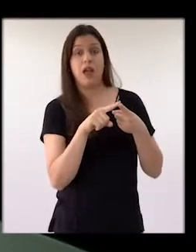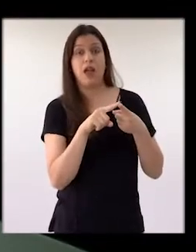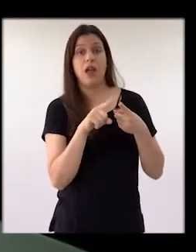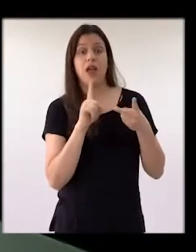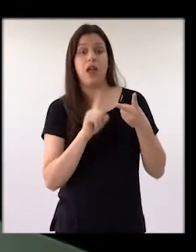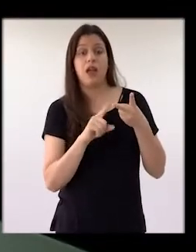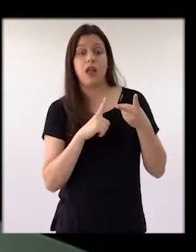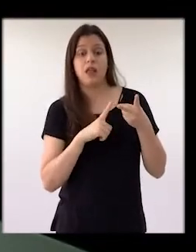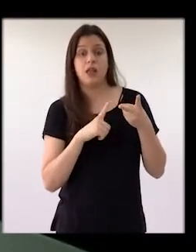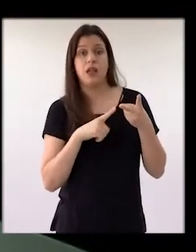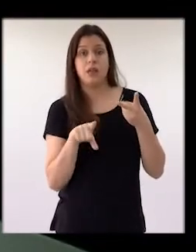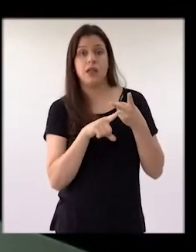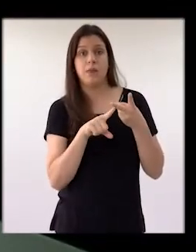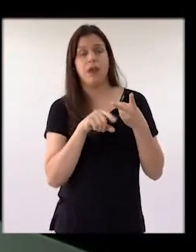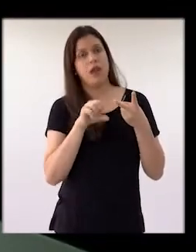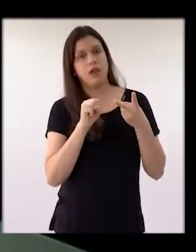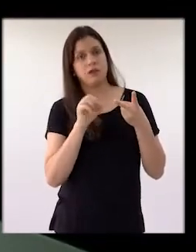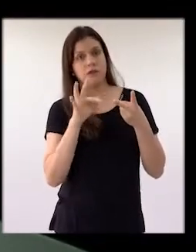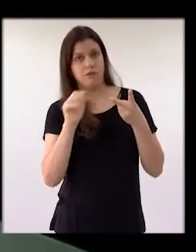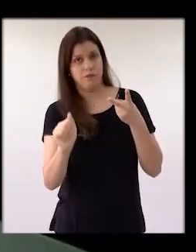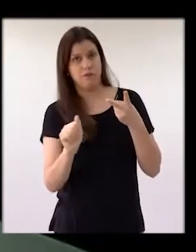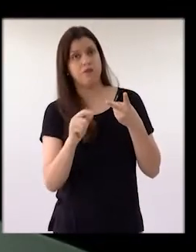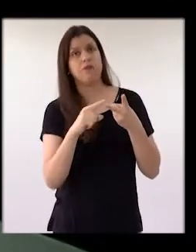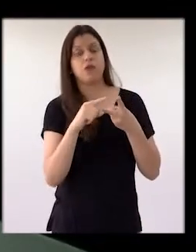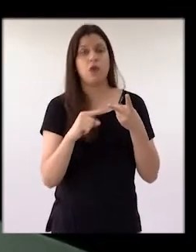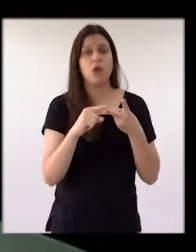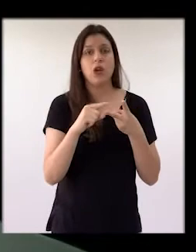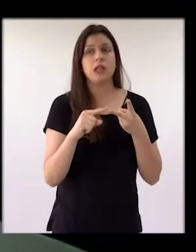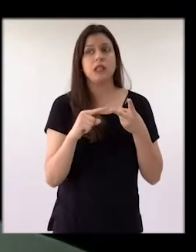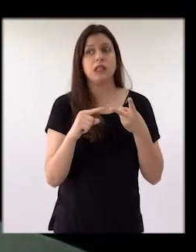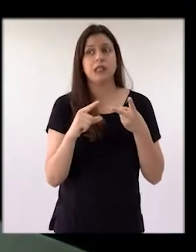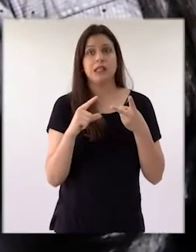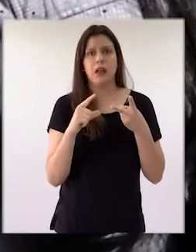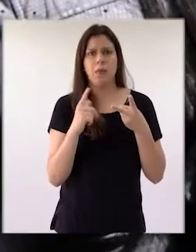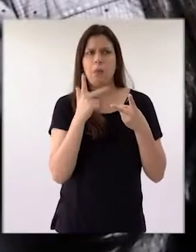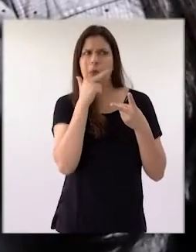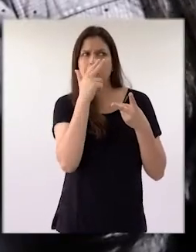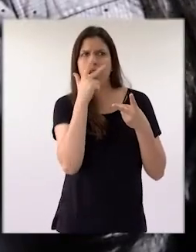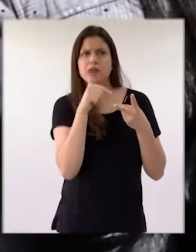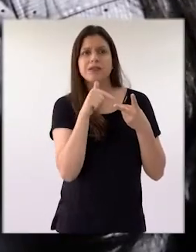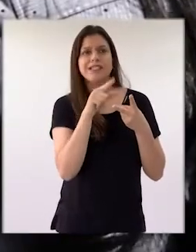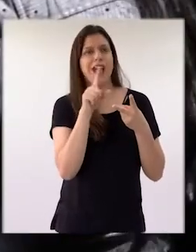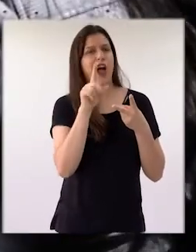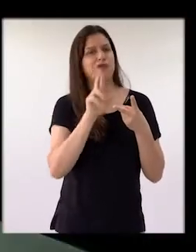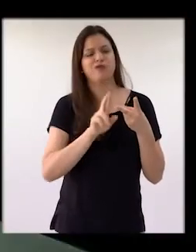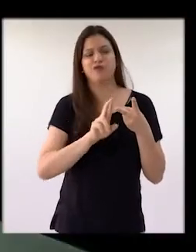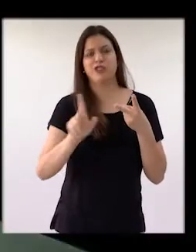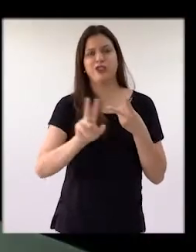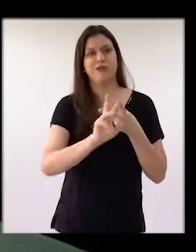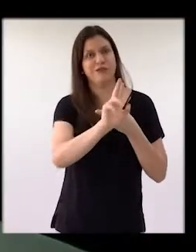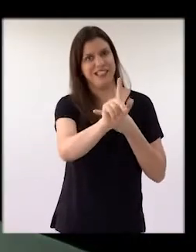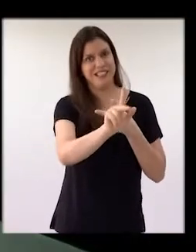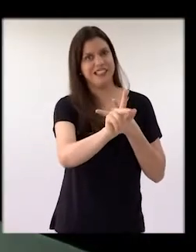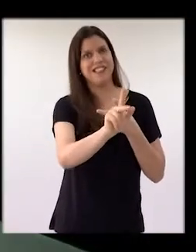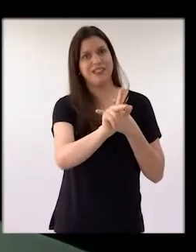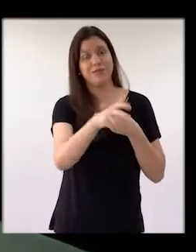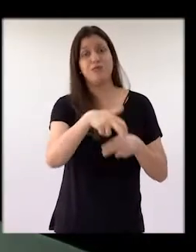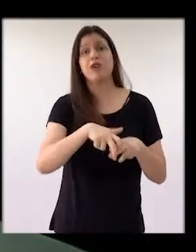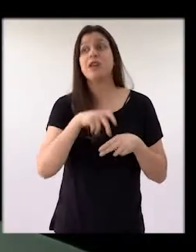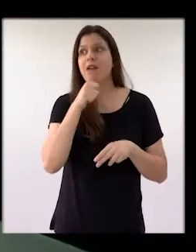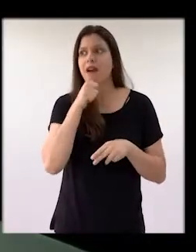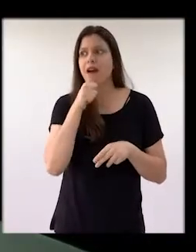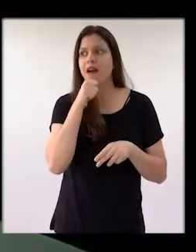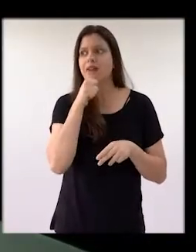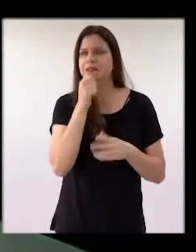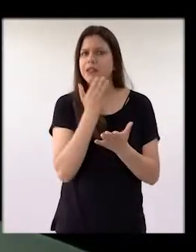com a DEA, né? Eu tenho eficiência com a DEA e eu tenho a eficiência com a SFA. E os resultados foram semelhantes? Não, porque elas se diferem. Então, é